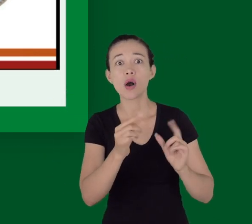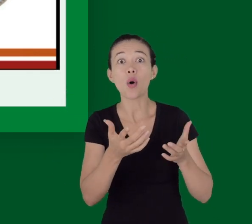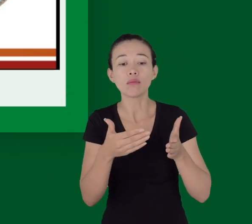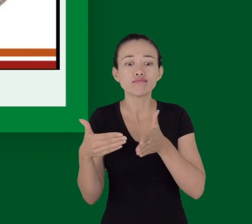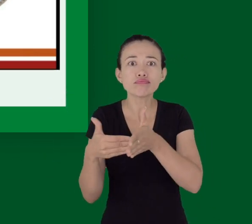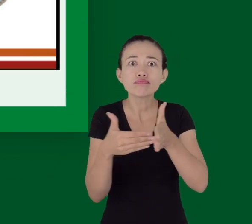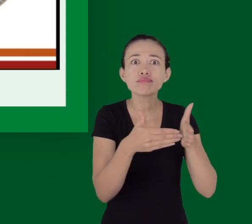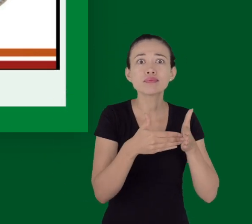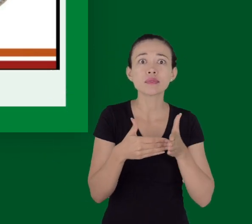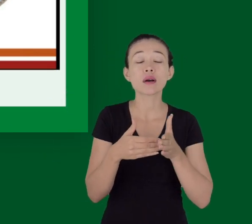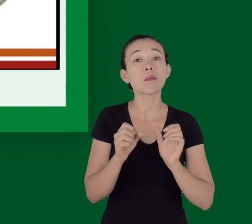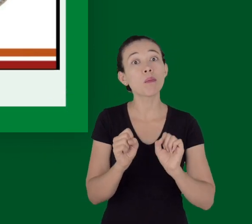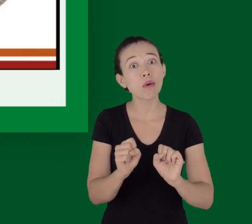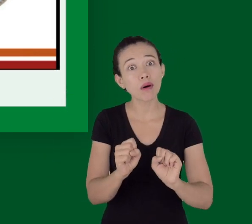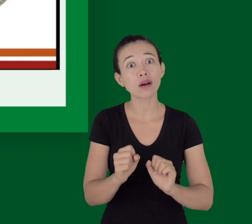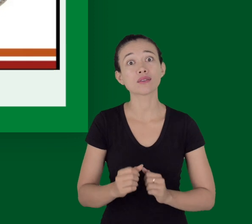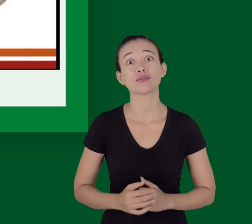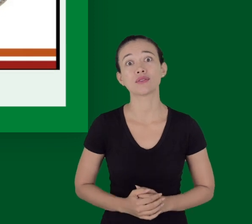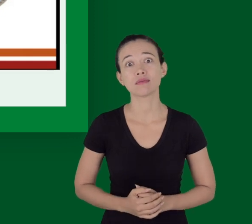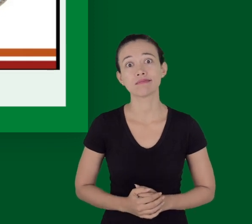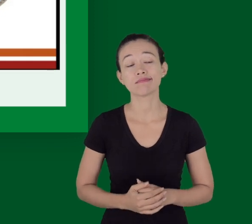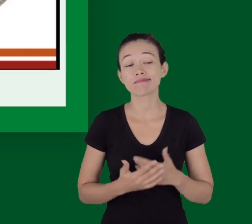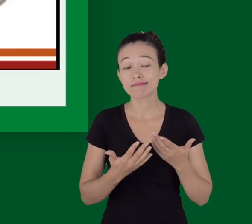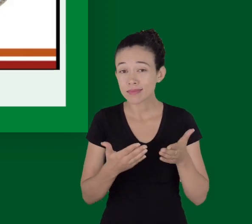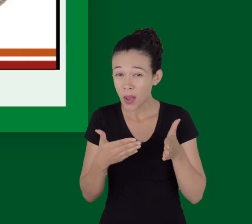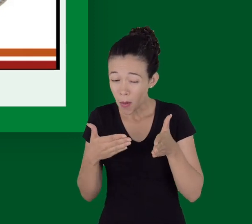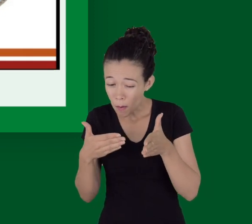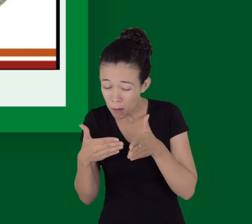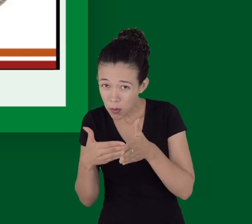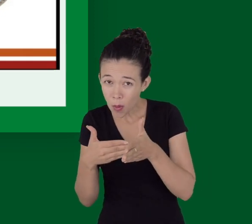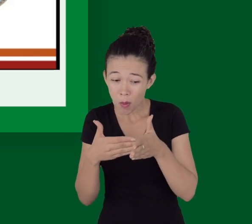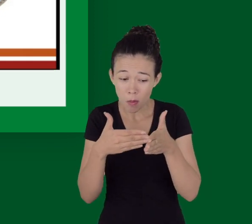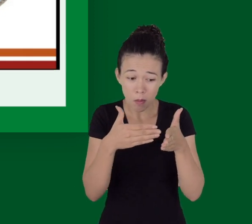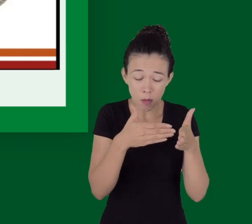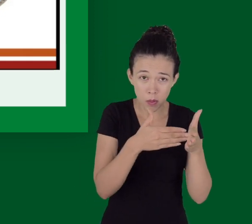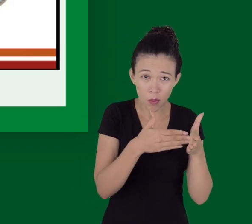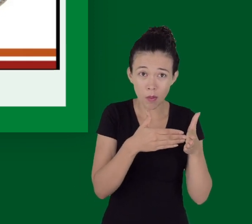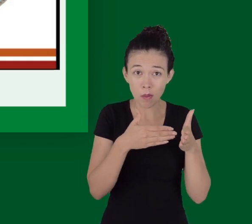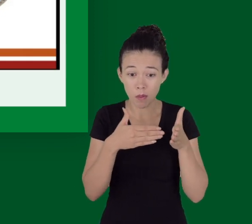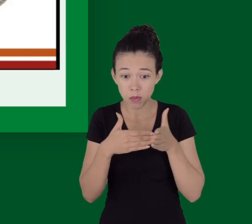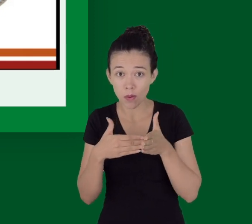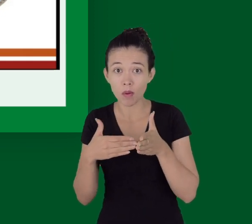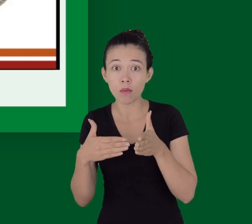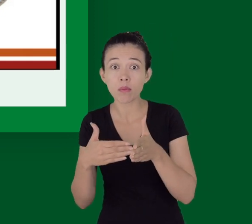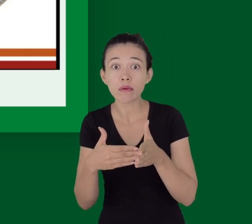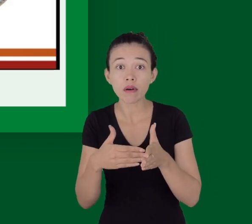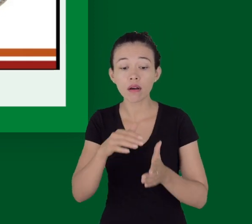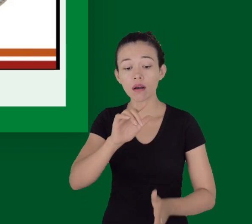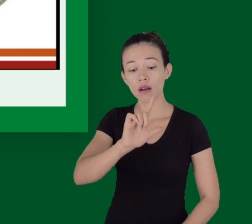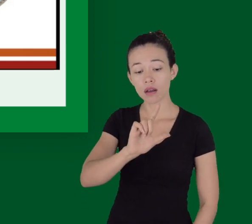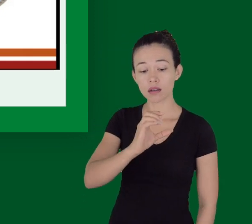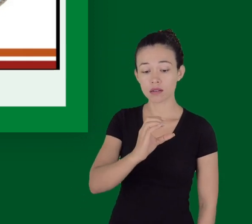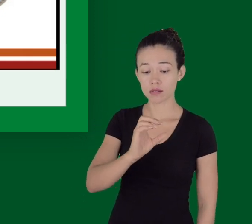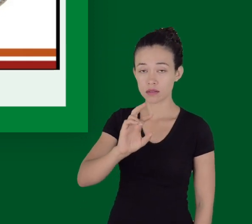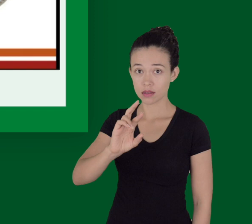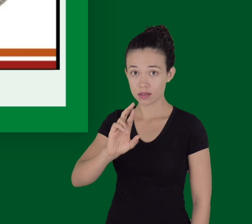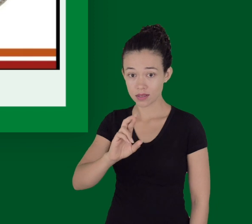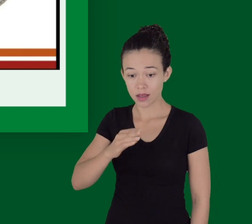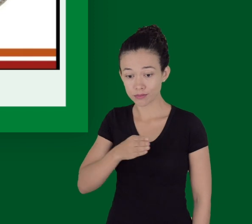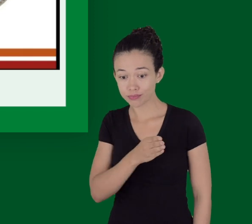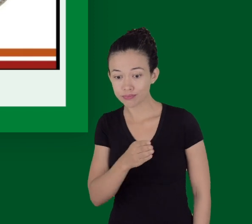do trauma, elas podem ser destruídas, danificadas, obstruídas. E no momento que se obstrui